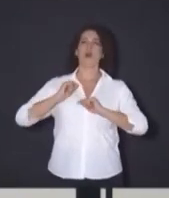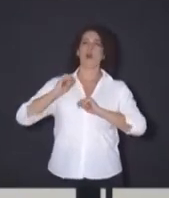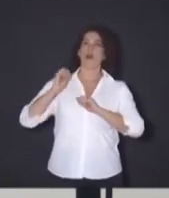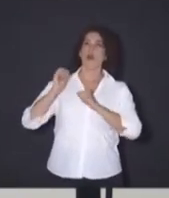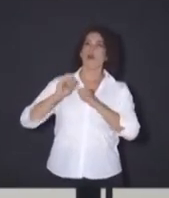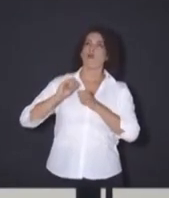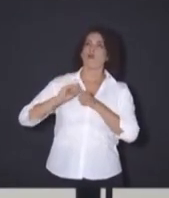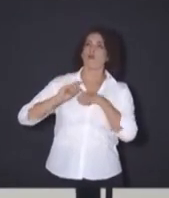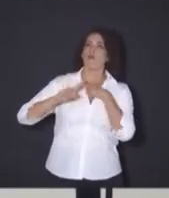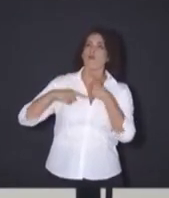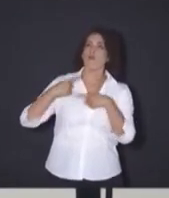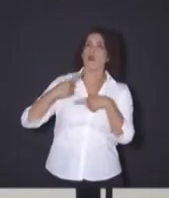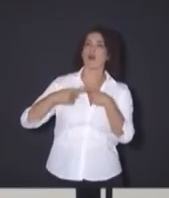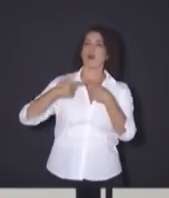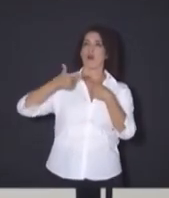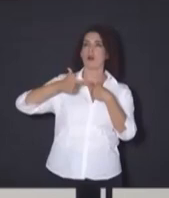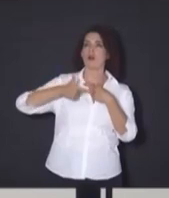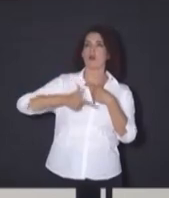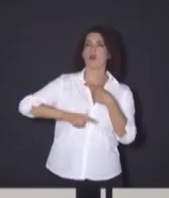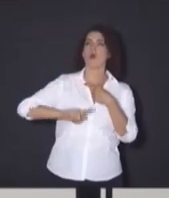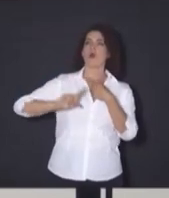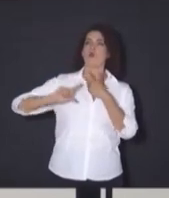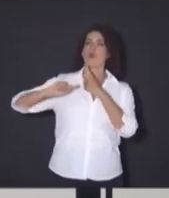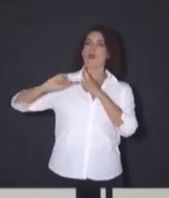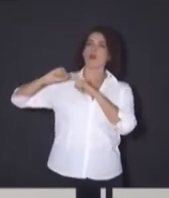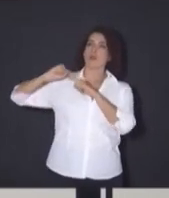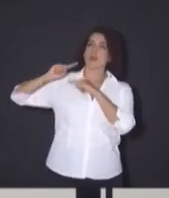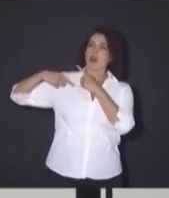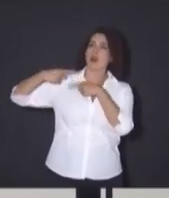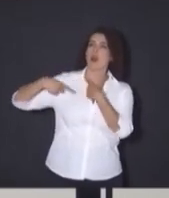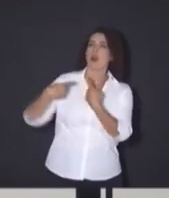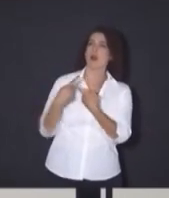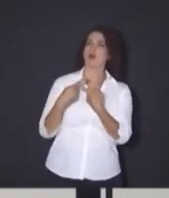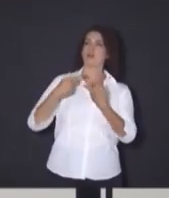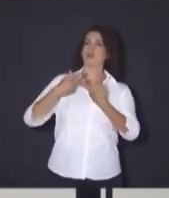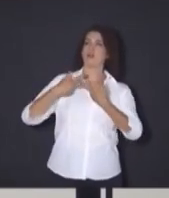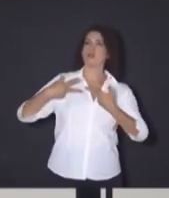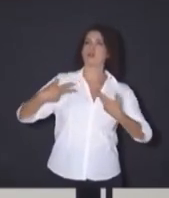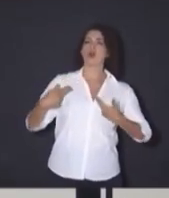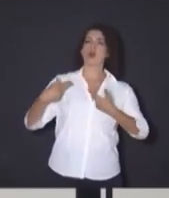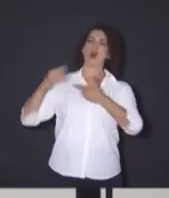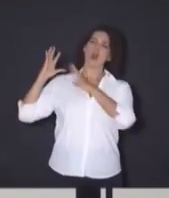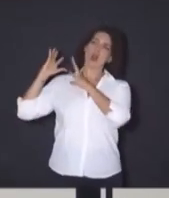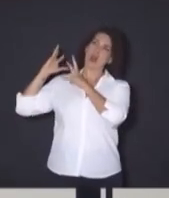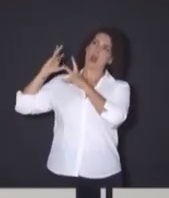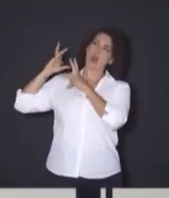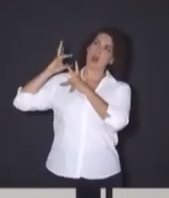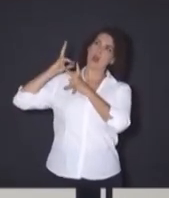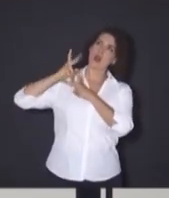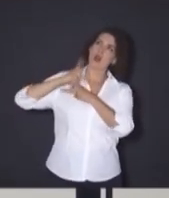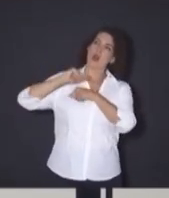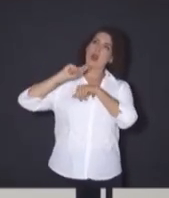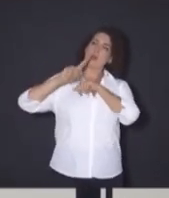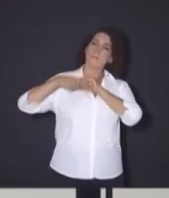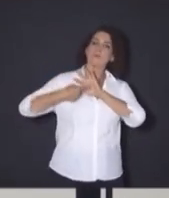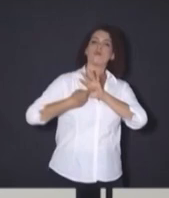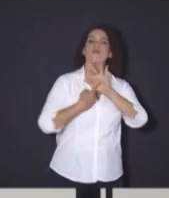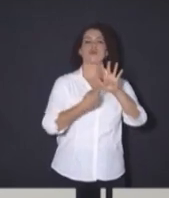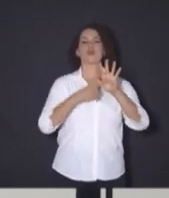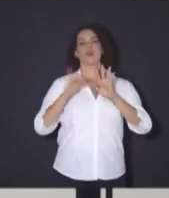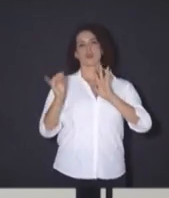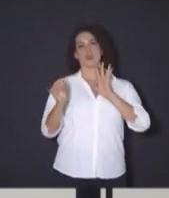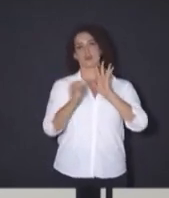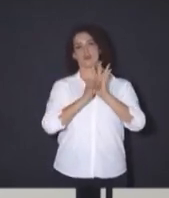reconstrução, reelaboração de tradições, de algo que deu essa identidade para